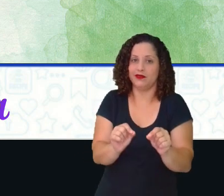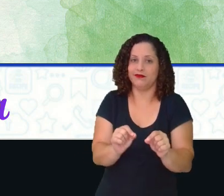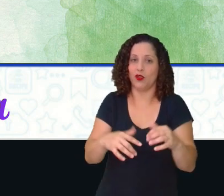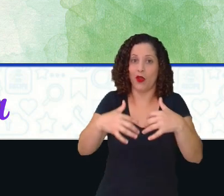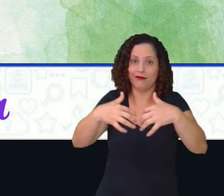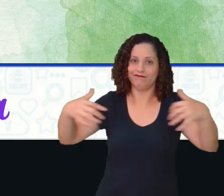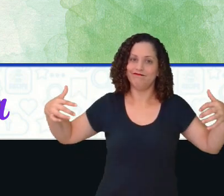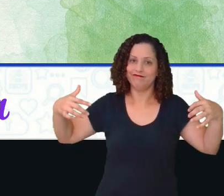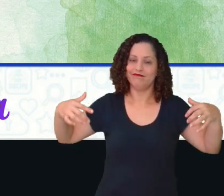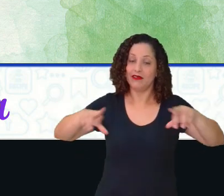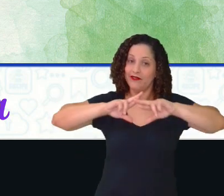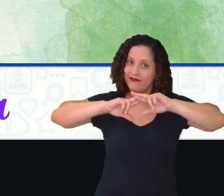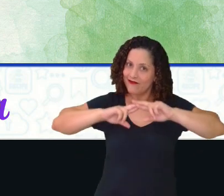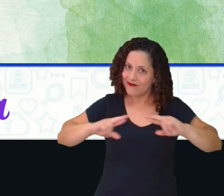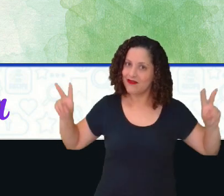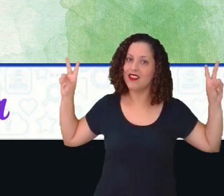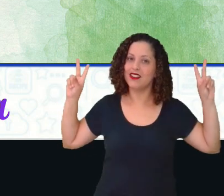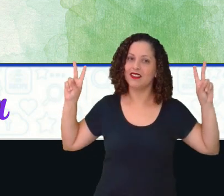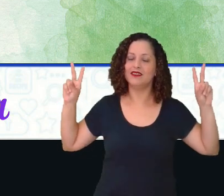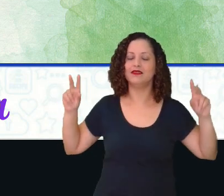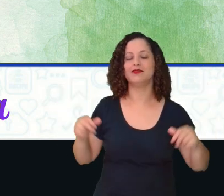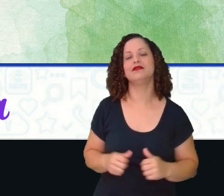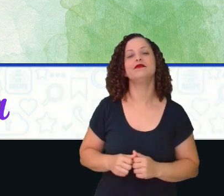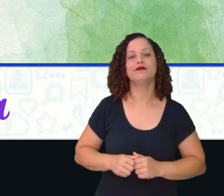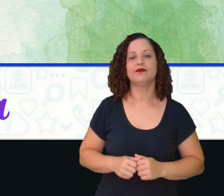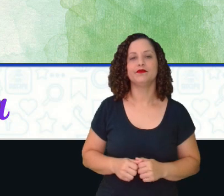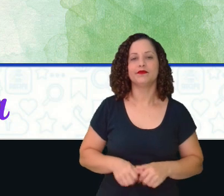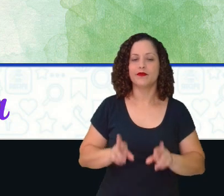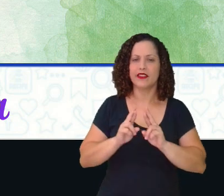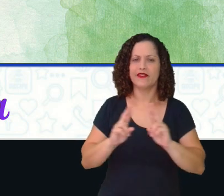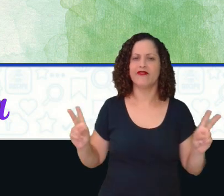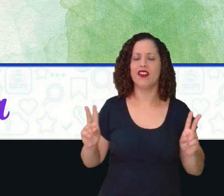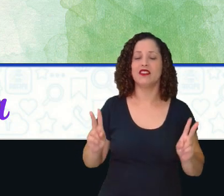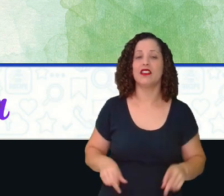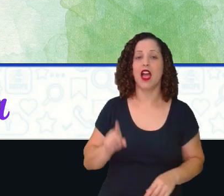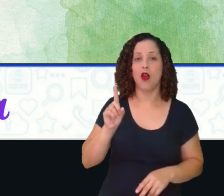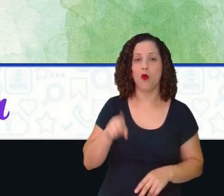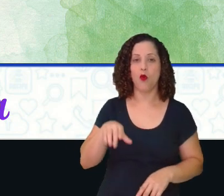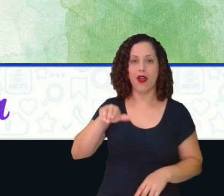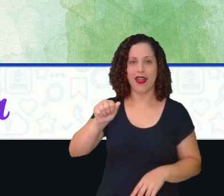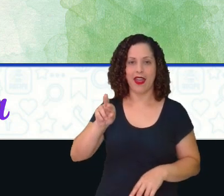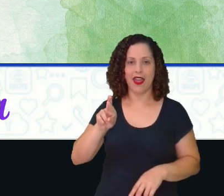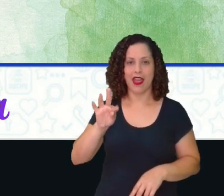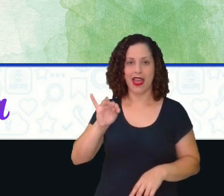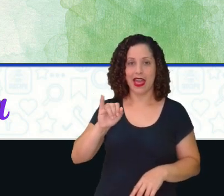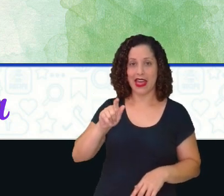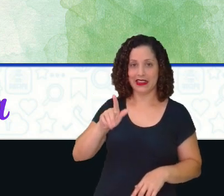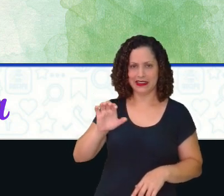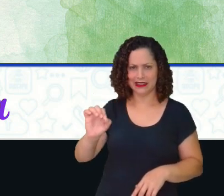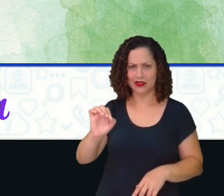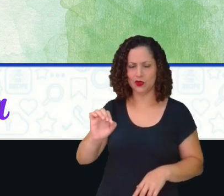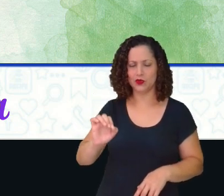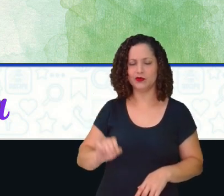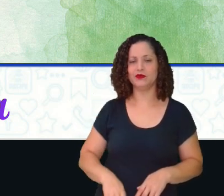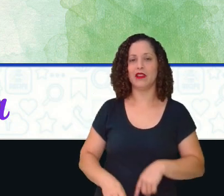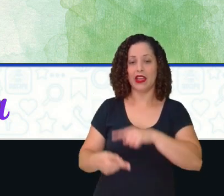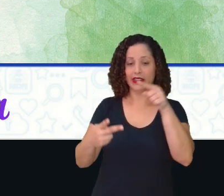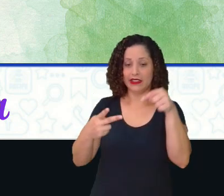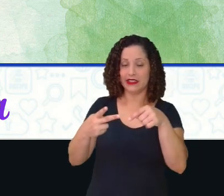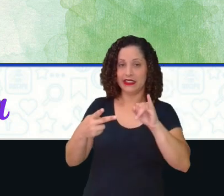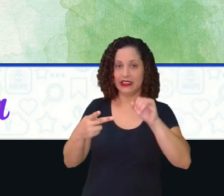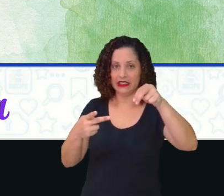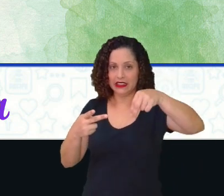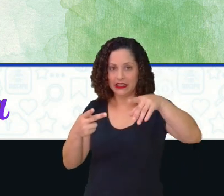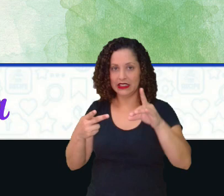diferenciarem o artigo indefinido do numeral um, né?